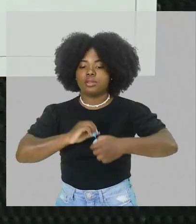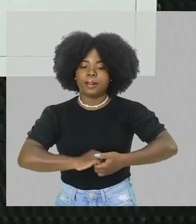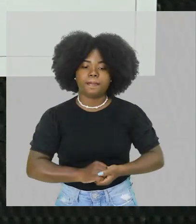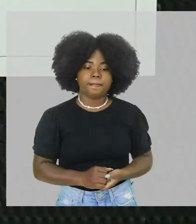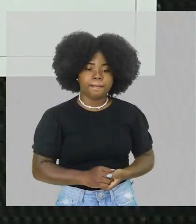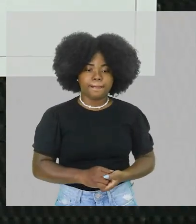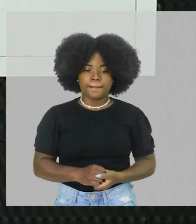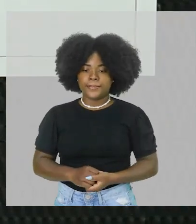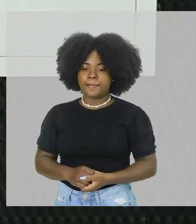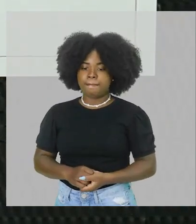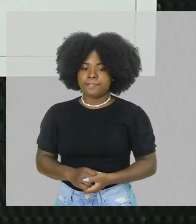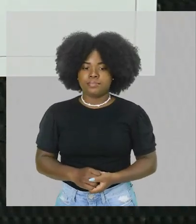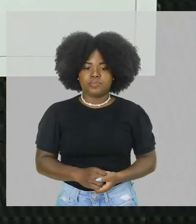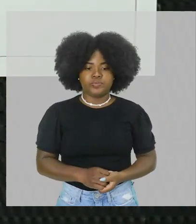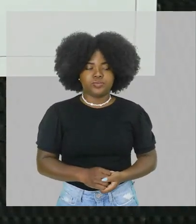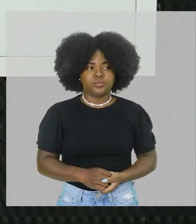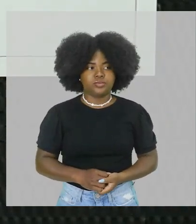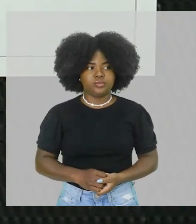nas